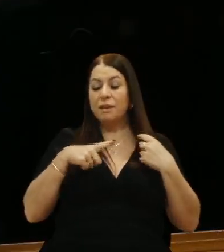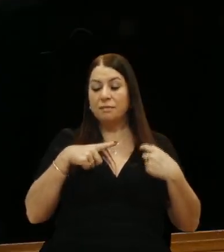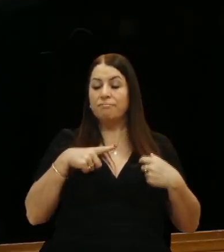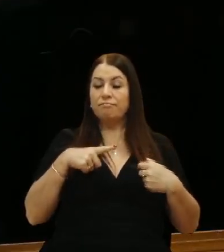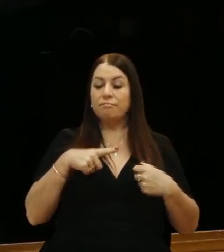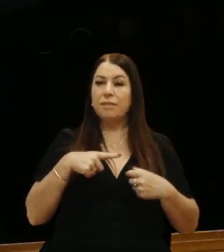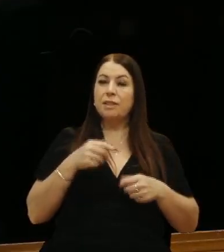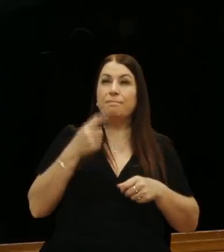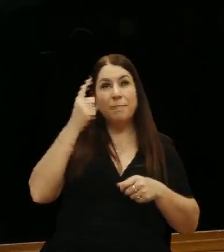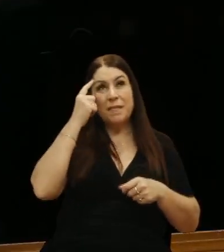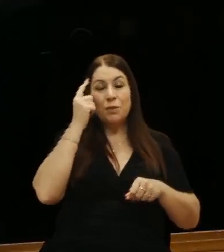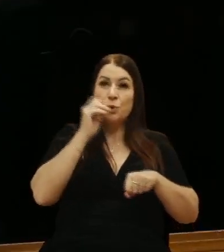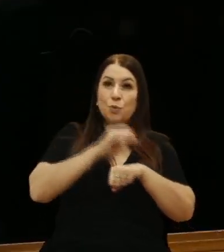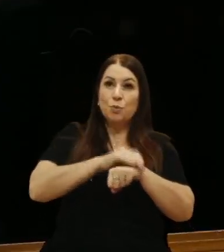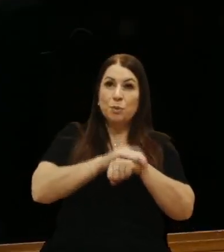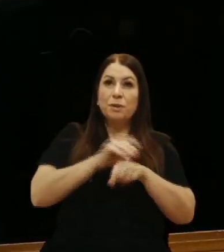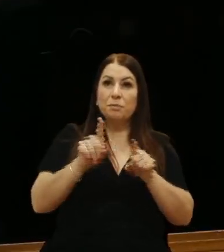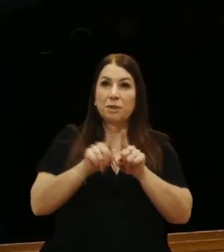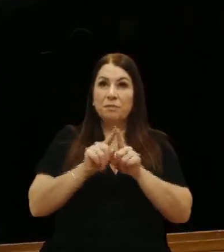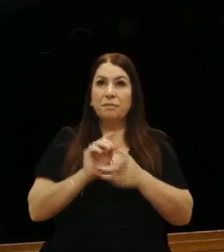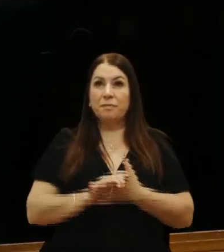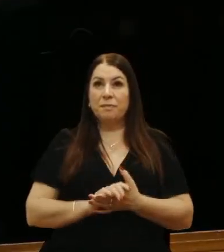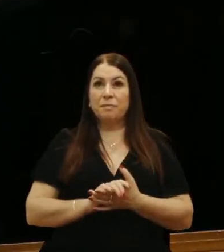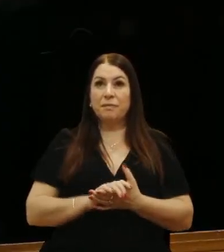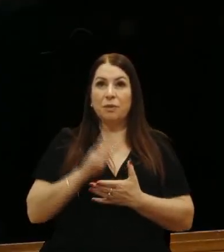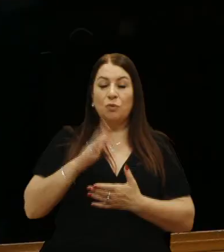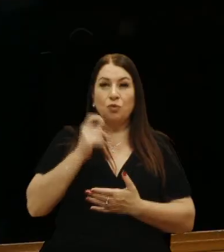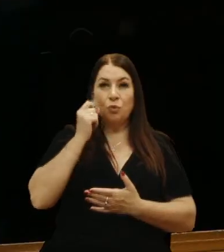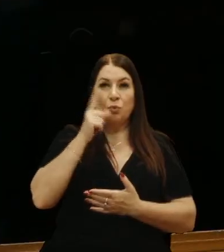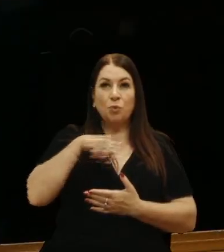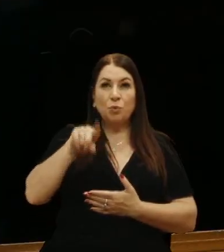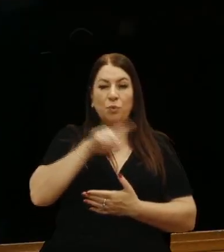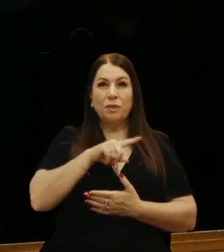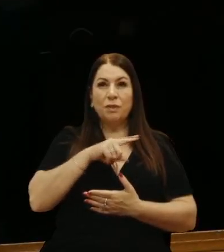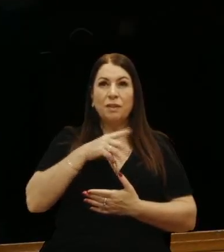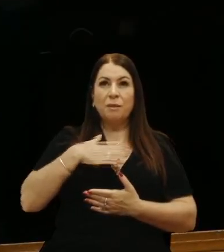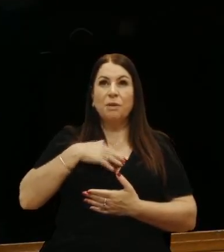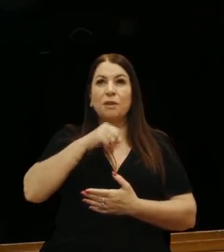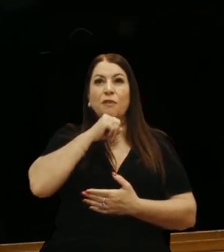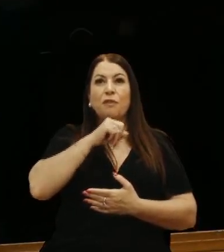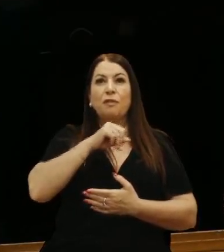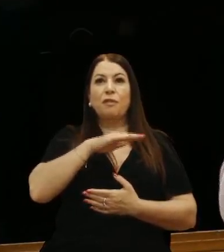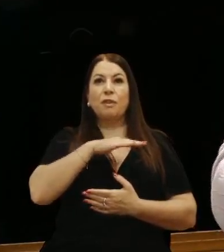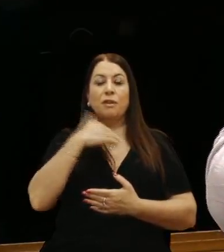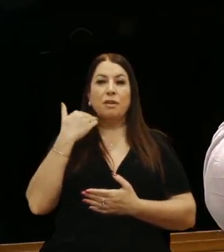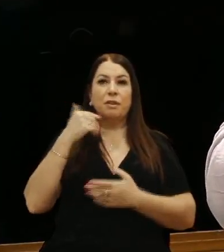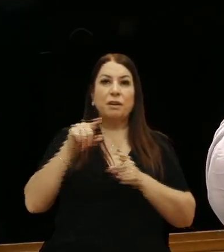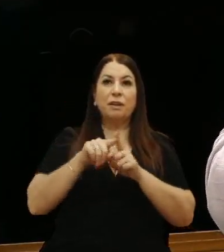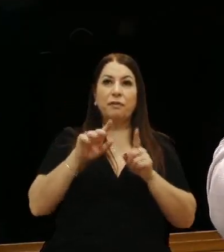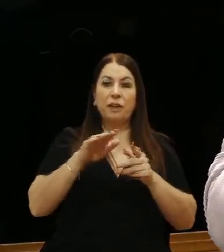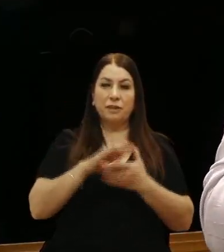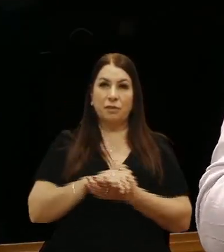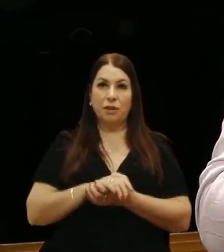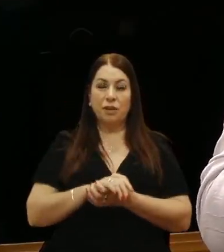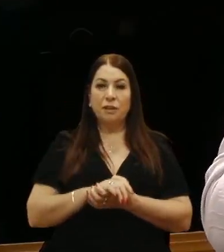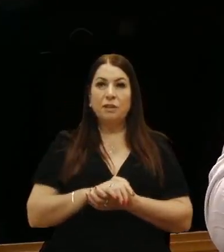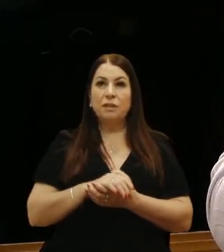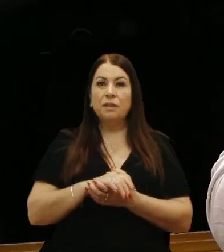essa culpa também. Hoje, quando eu acordei, tudo que eu queria era que minha avó, que faleceu, me ligasse, presidente.